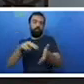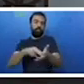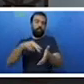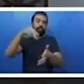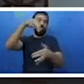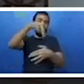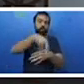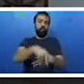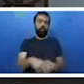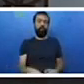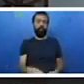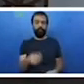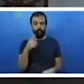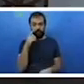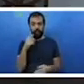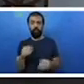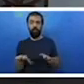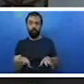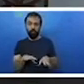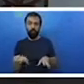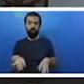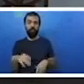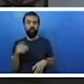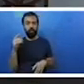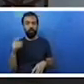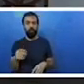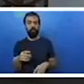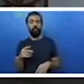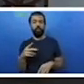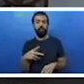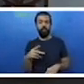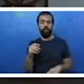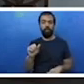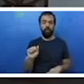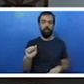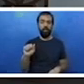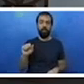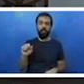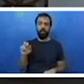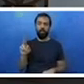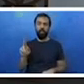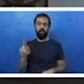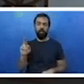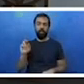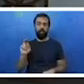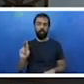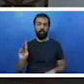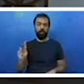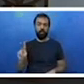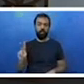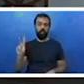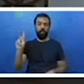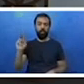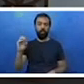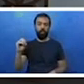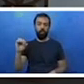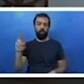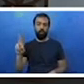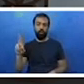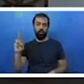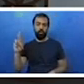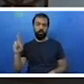obstáculos. Então, vocês viram que os movimentos do parkour, eles são de transposição. Então, para você passar de um lugar para o outro de uma maneira rápida, de